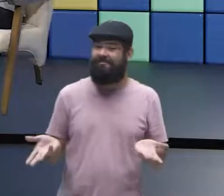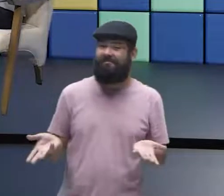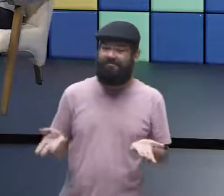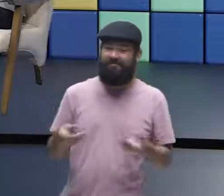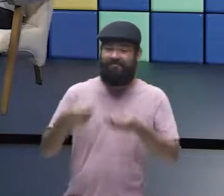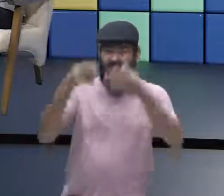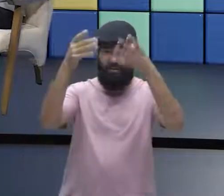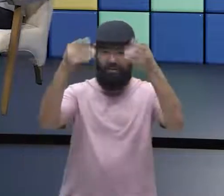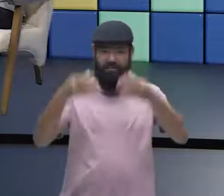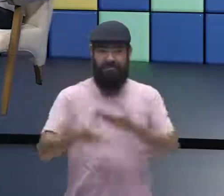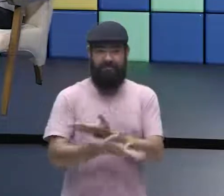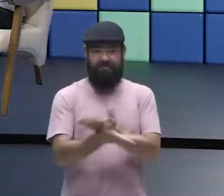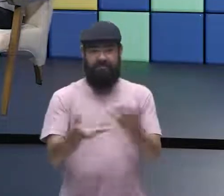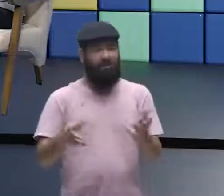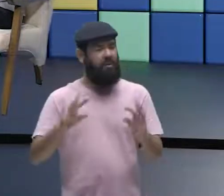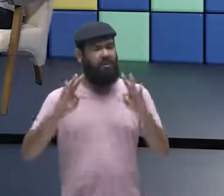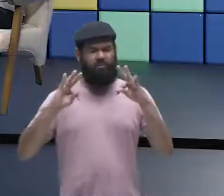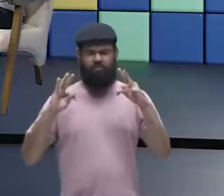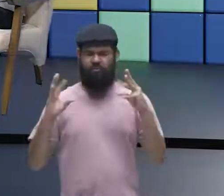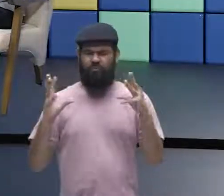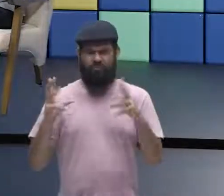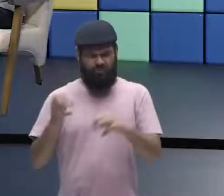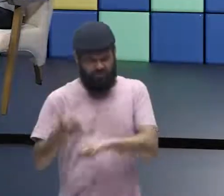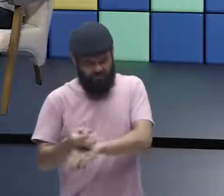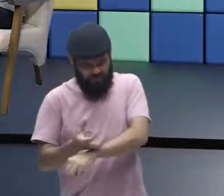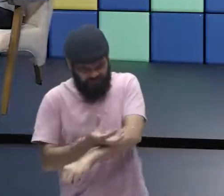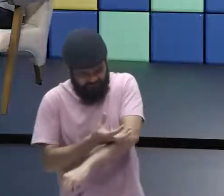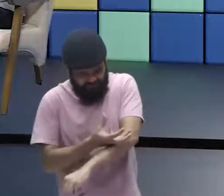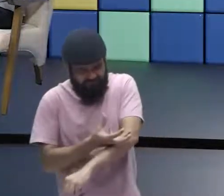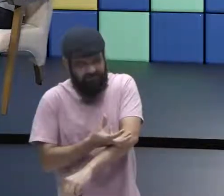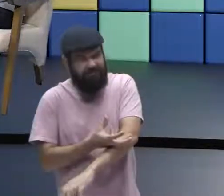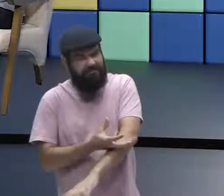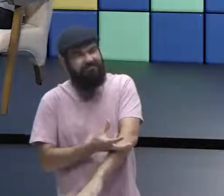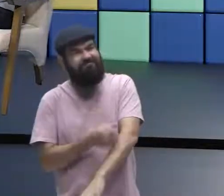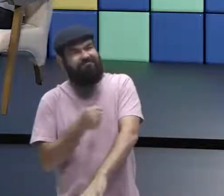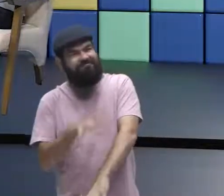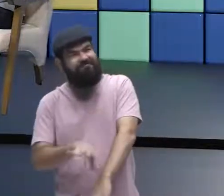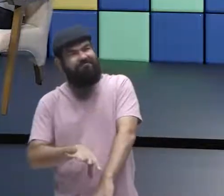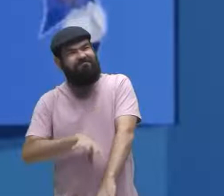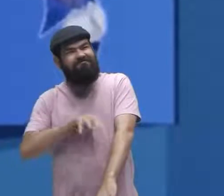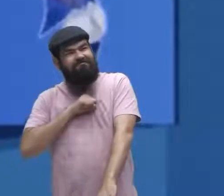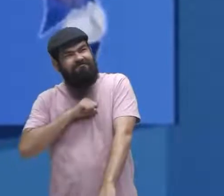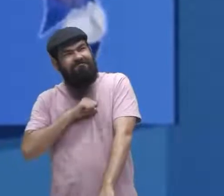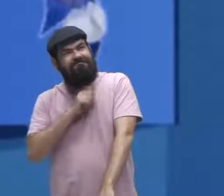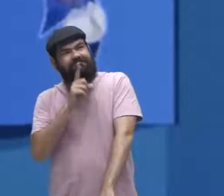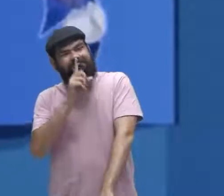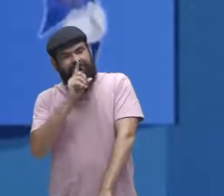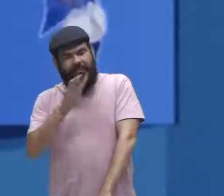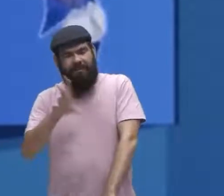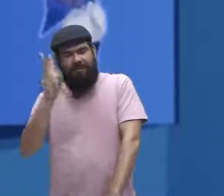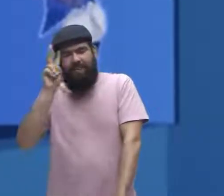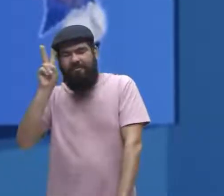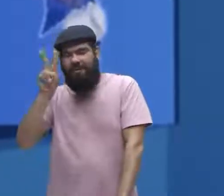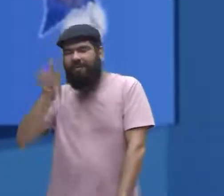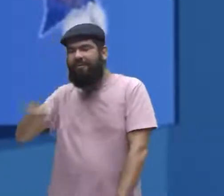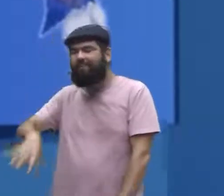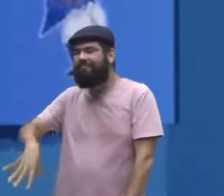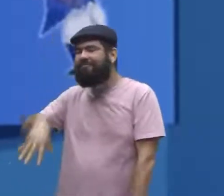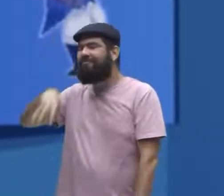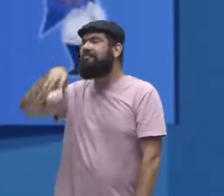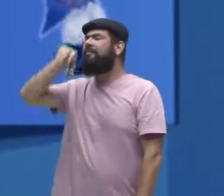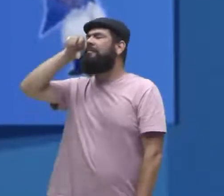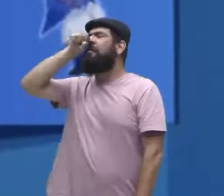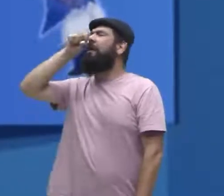você. Toda emoção que vier, você tem que acolher. Exercício respiratório é